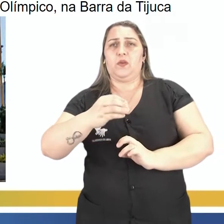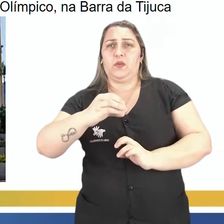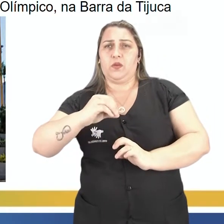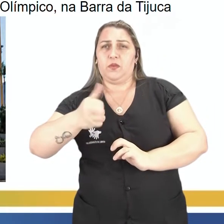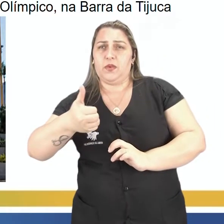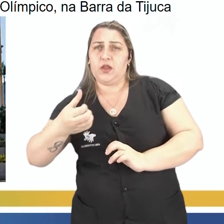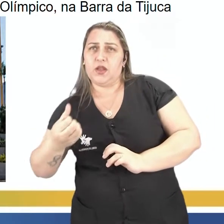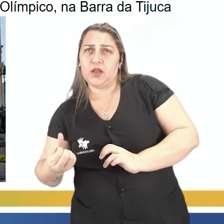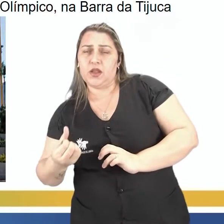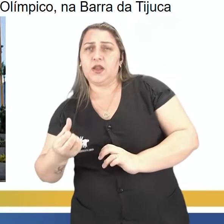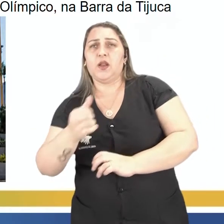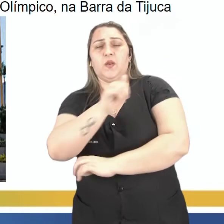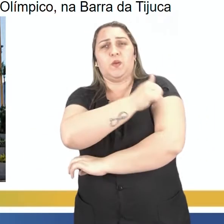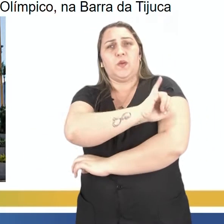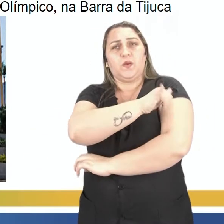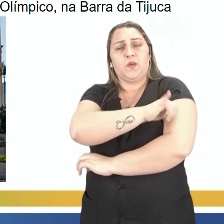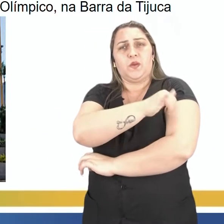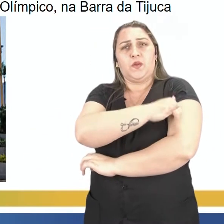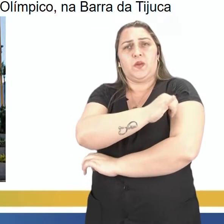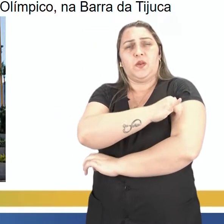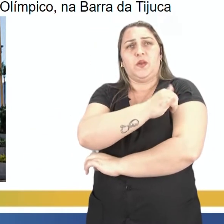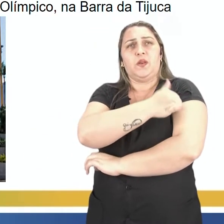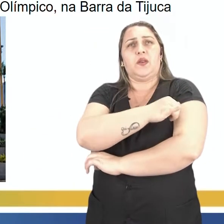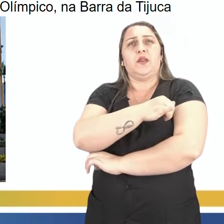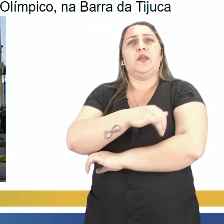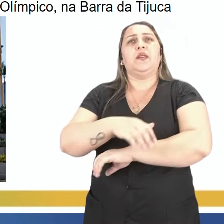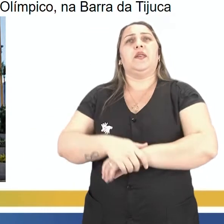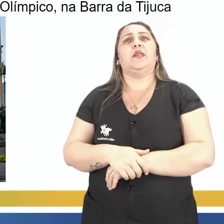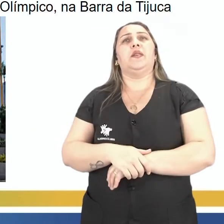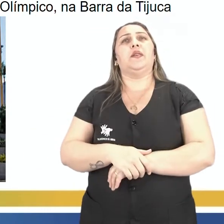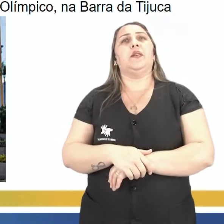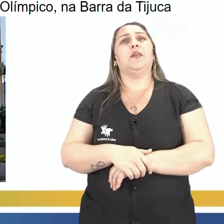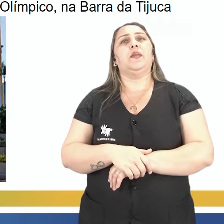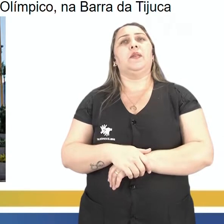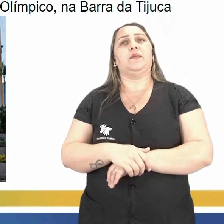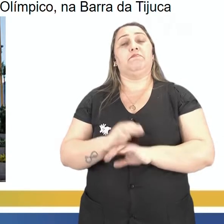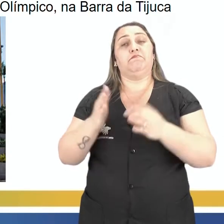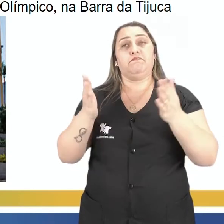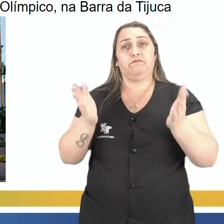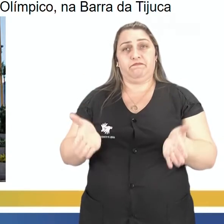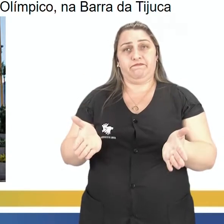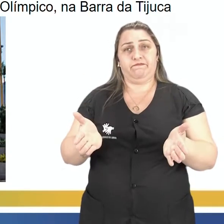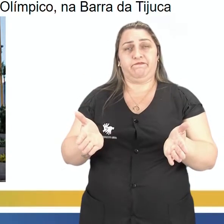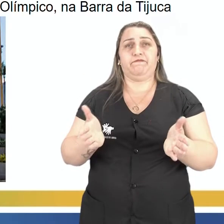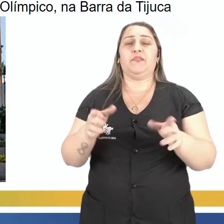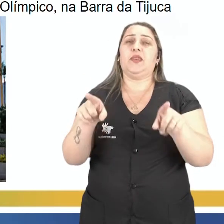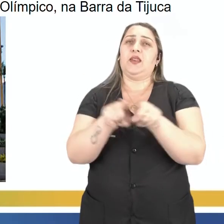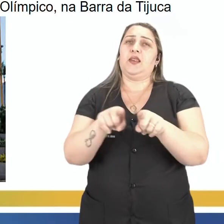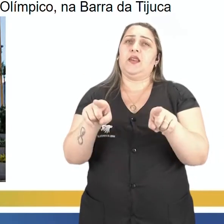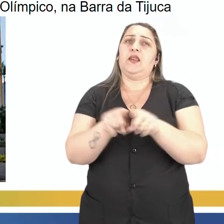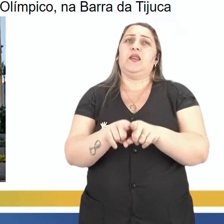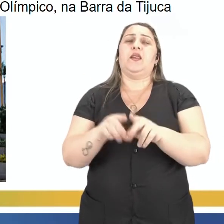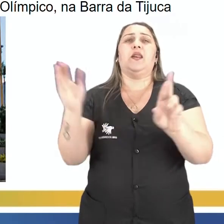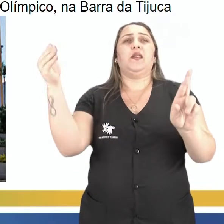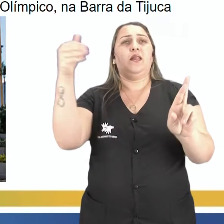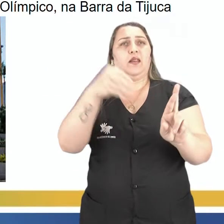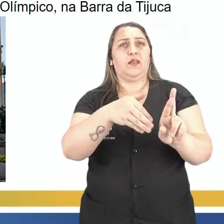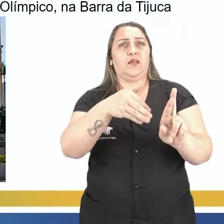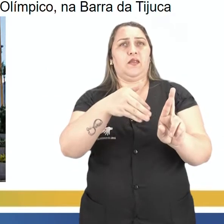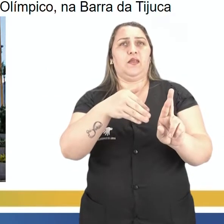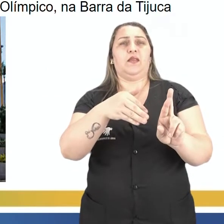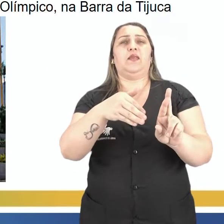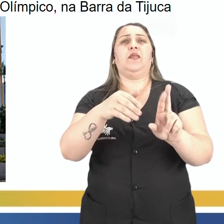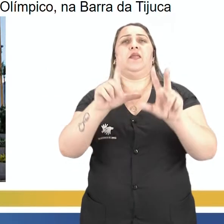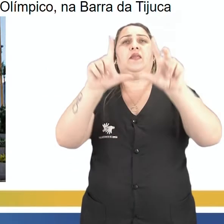Janeiro. É um painel que está no Estádio Aquático Olímpico, certo, pessoal? Também fazendo aí referência